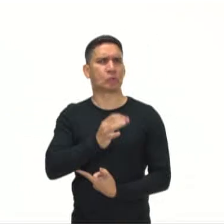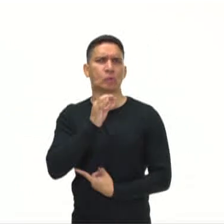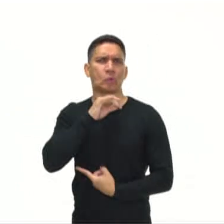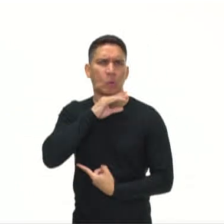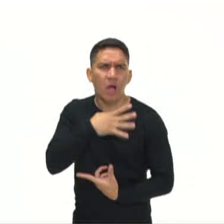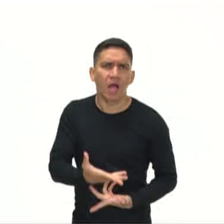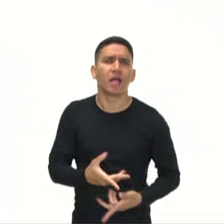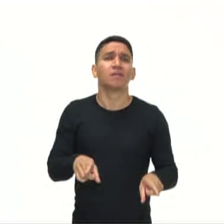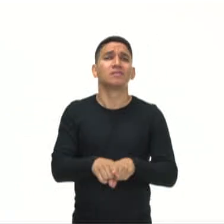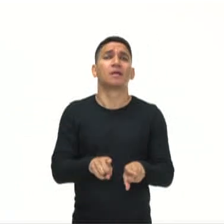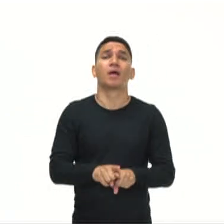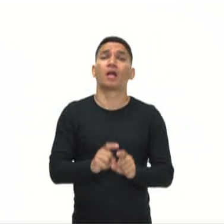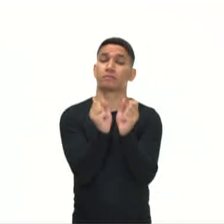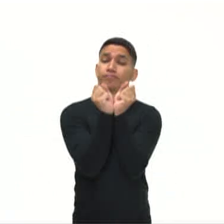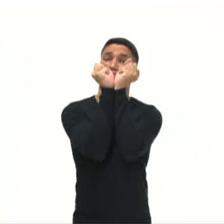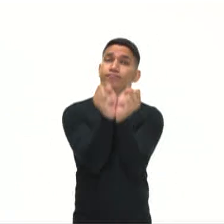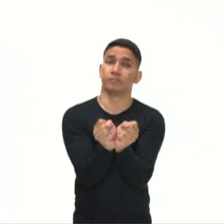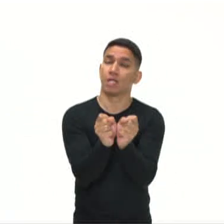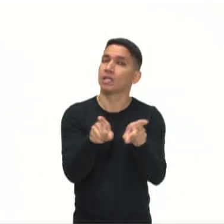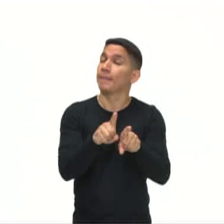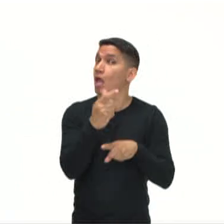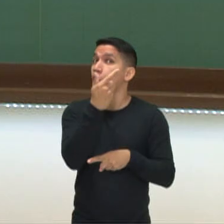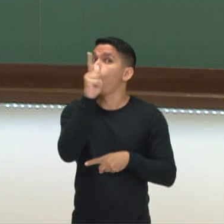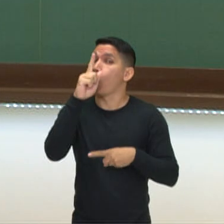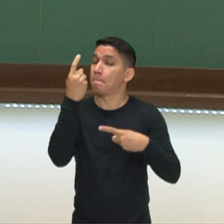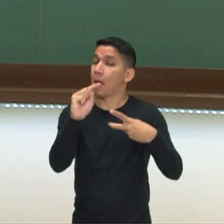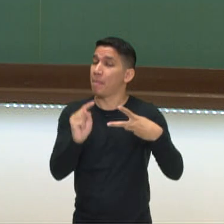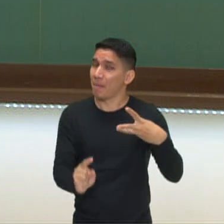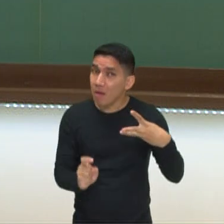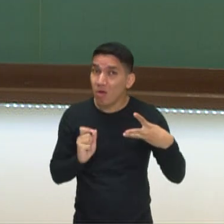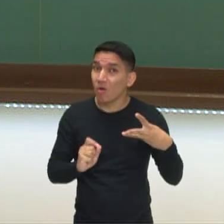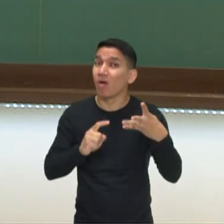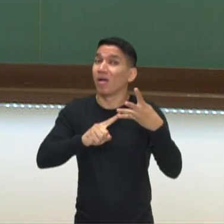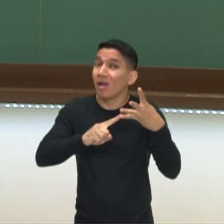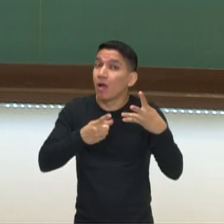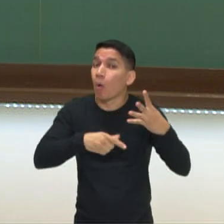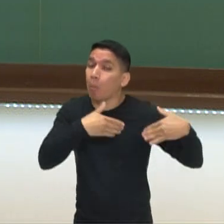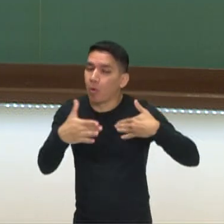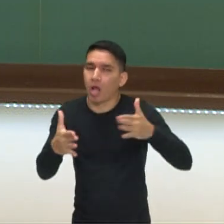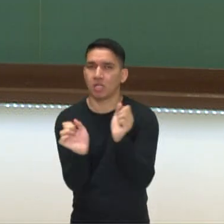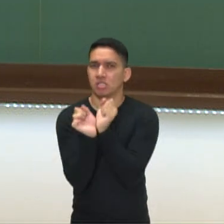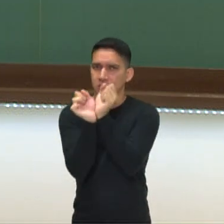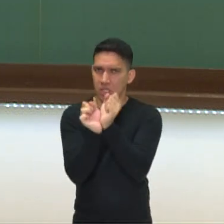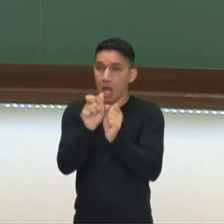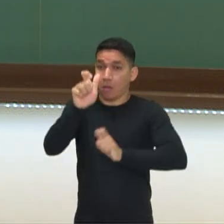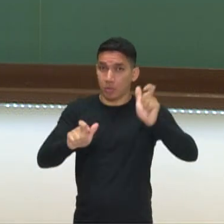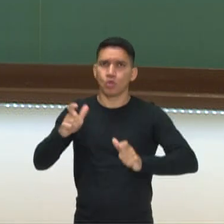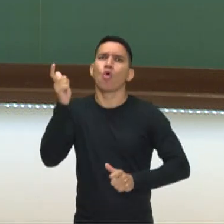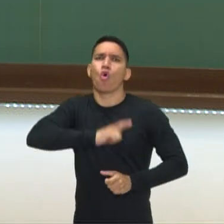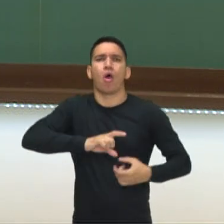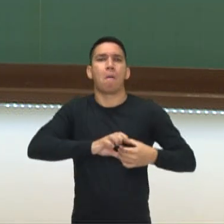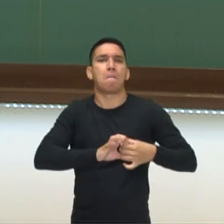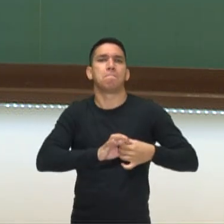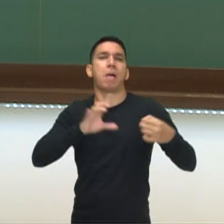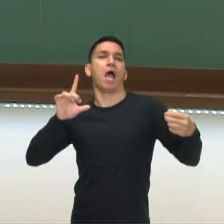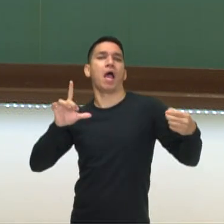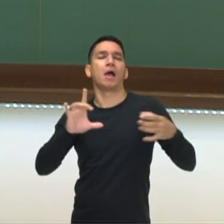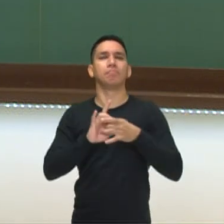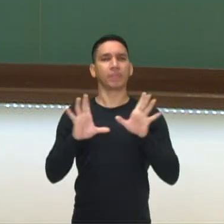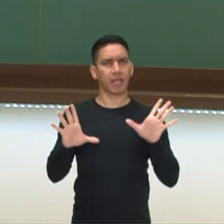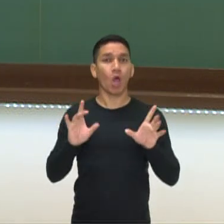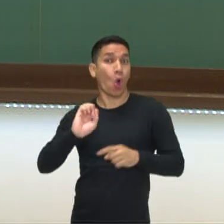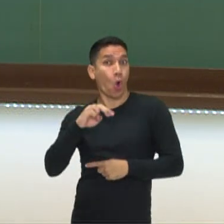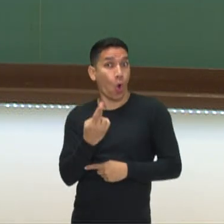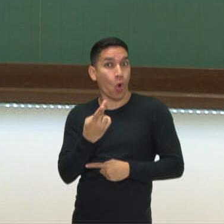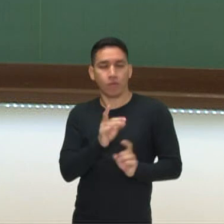escravizado. E tem um fator a mais para além do próprio processo de escravização, né? Mesmo os que conseguiam liberdade ou os que fugiam, tinham uma